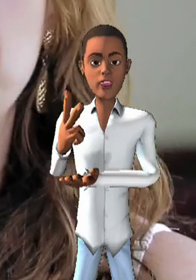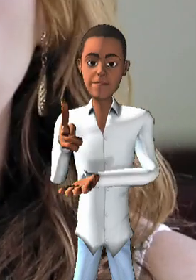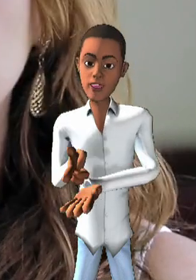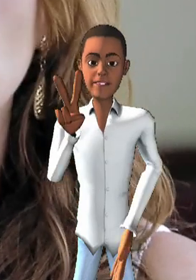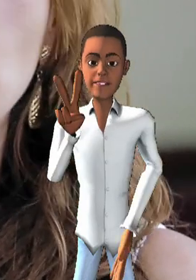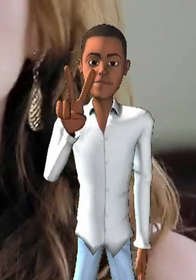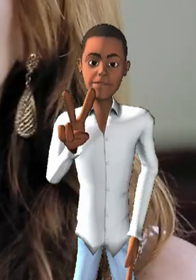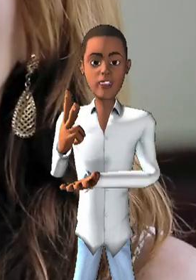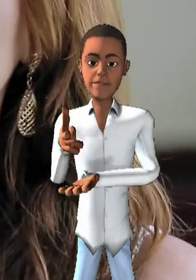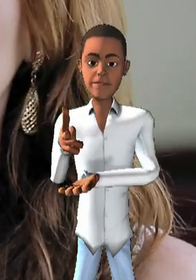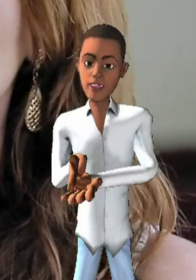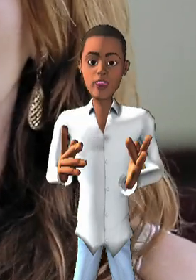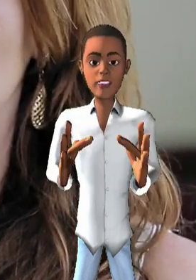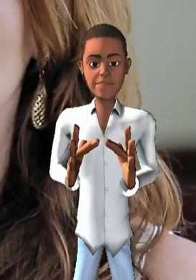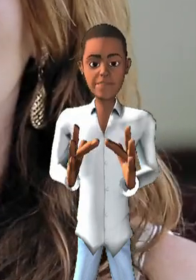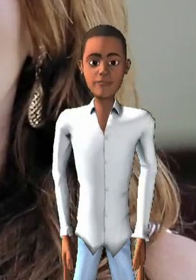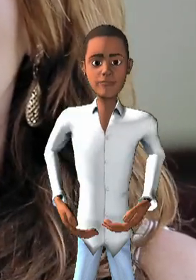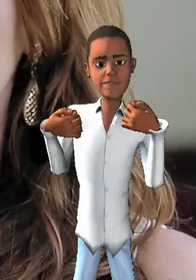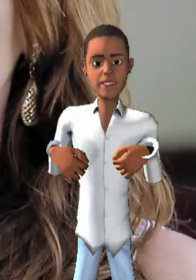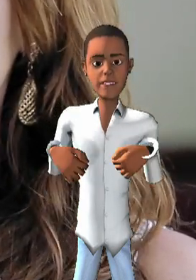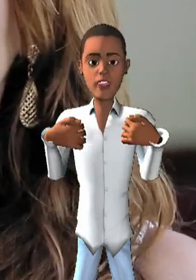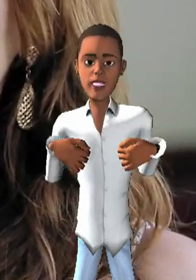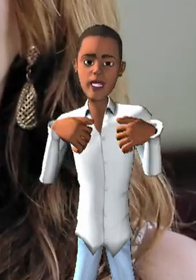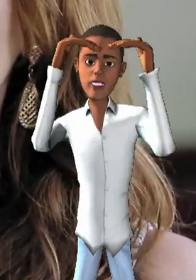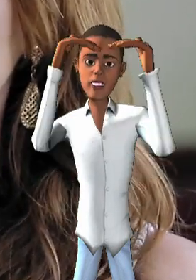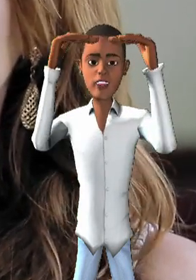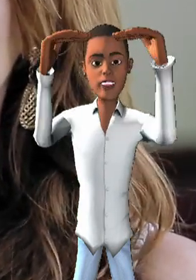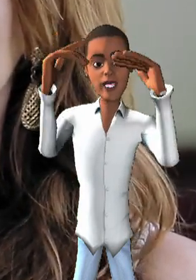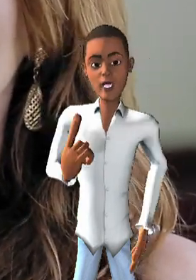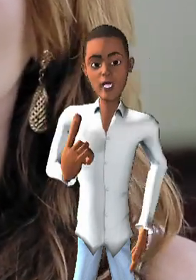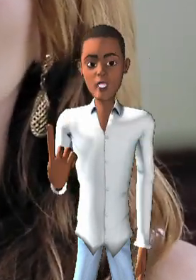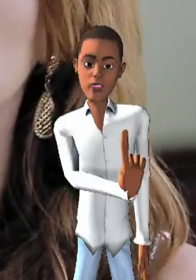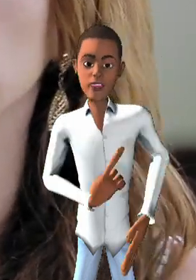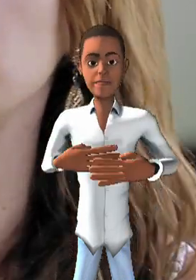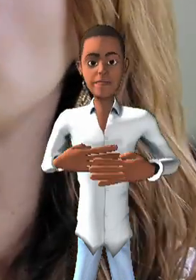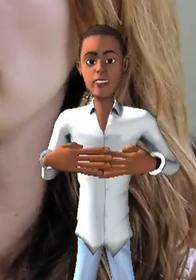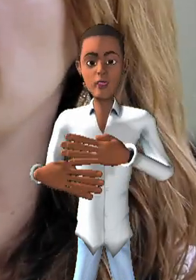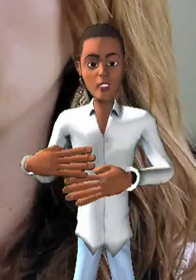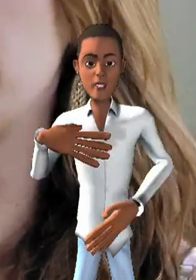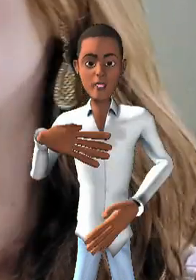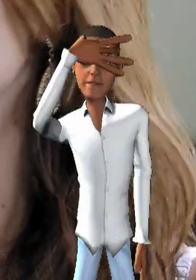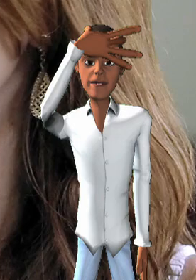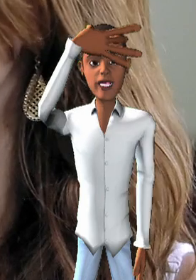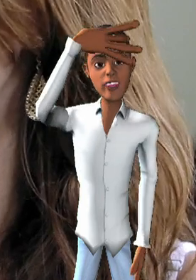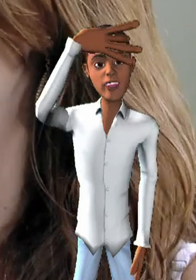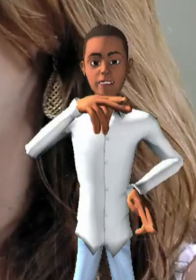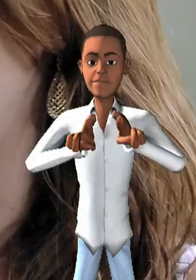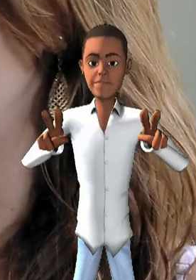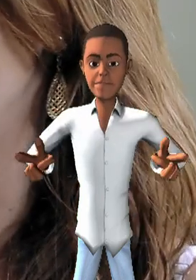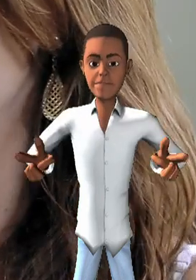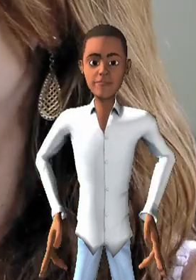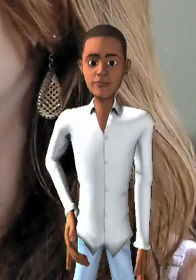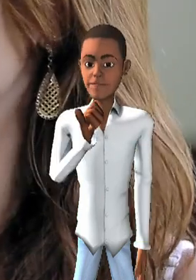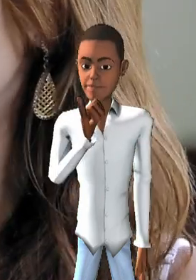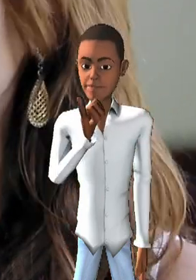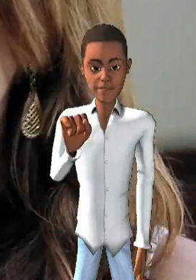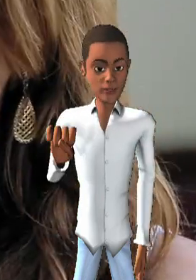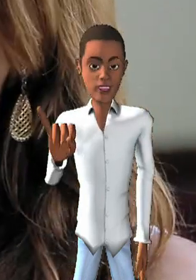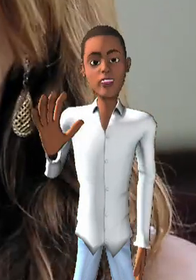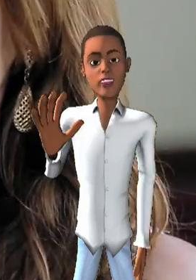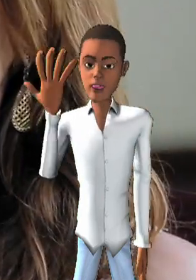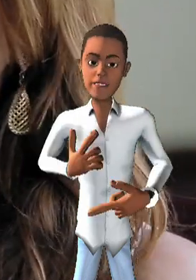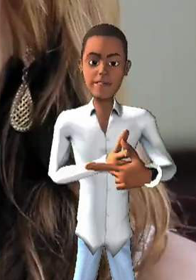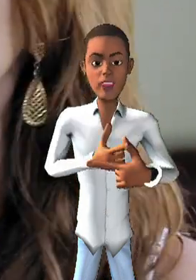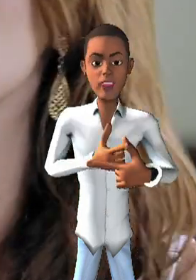gente se depara constantemente. E é assim que a gente entende que a gente realmente cria uma mentalidade diferente. Se toda